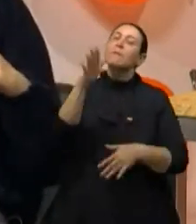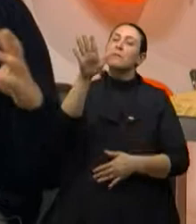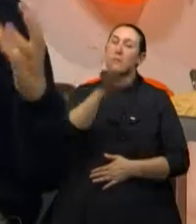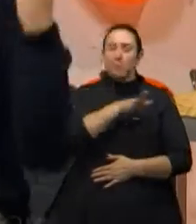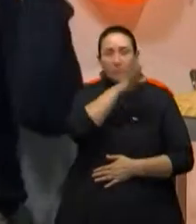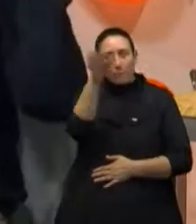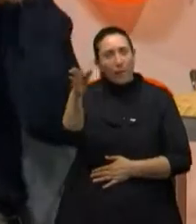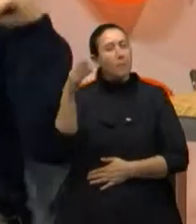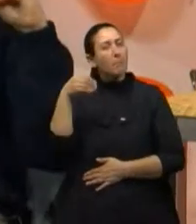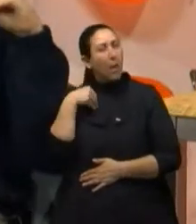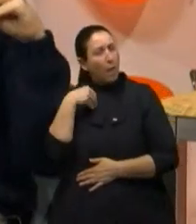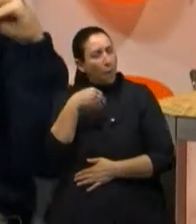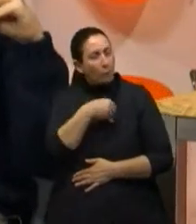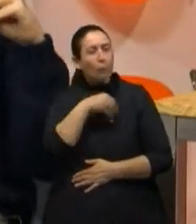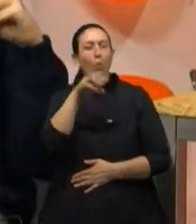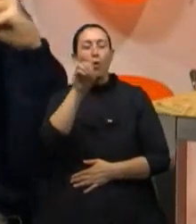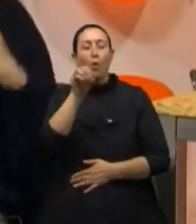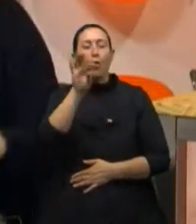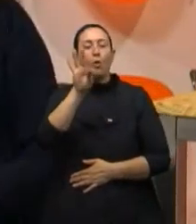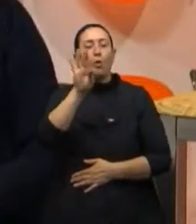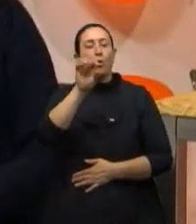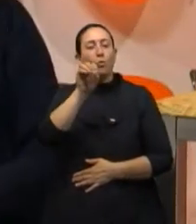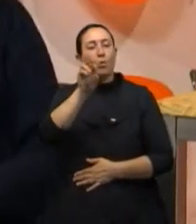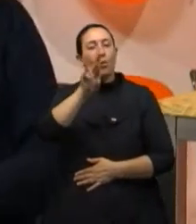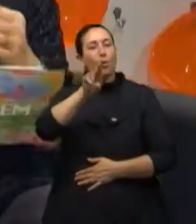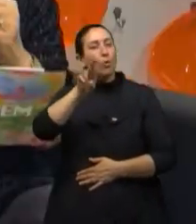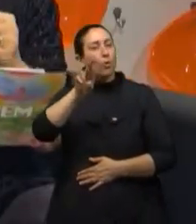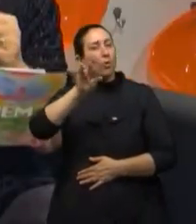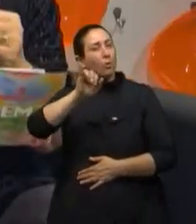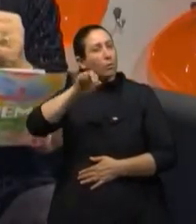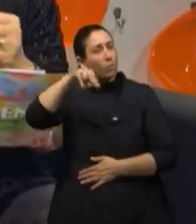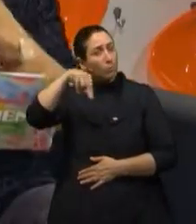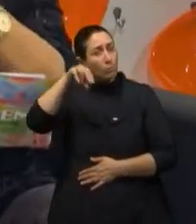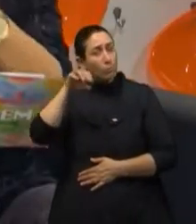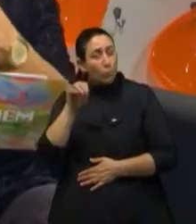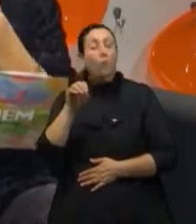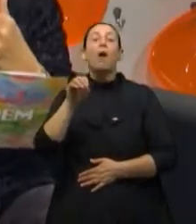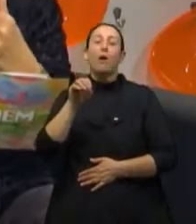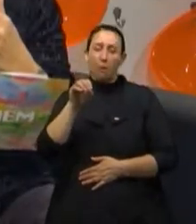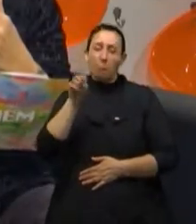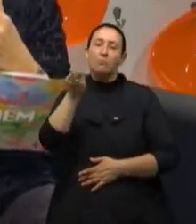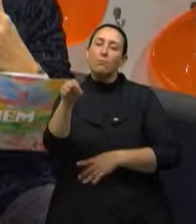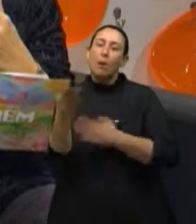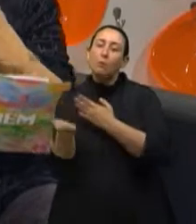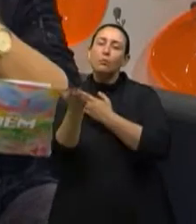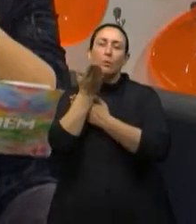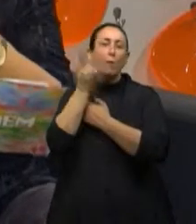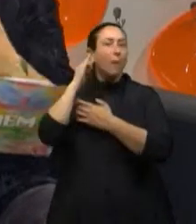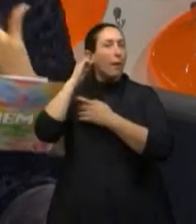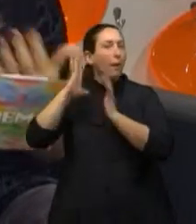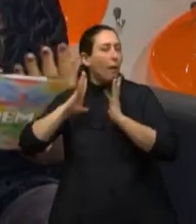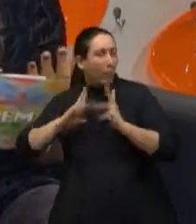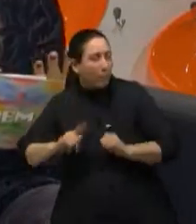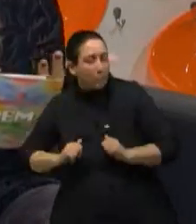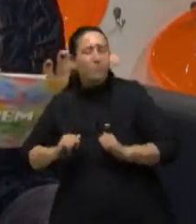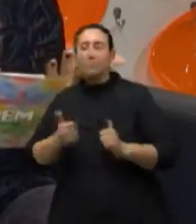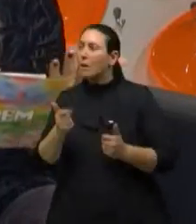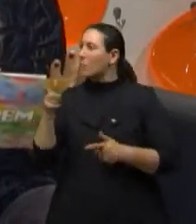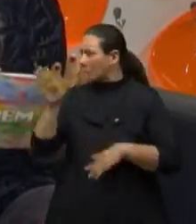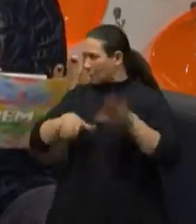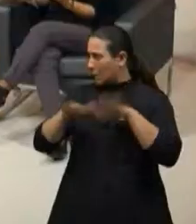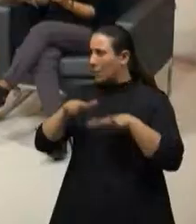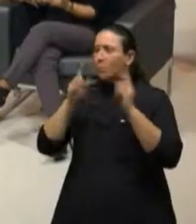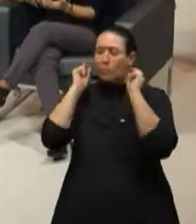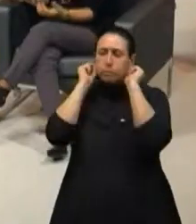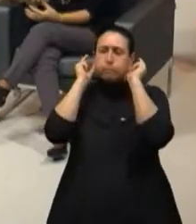otorrino e fazer uma limpeza Porque a produção de Cera também é diferente de pessoa para pessoa muda a quantidade de produção de c e